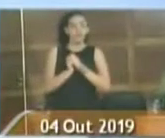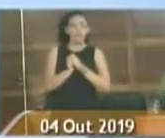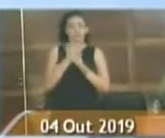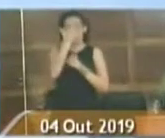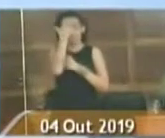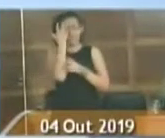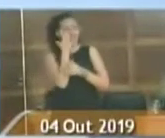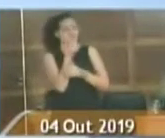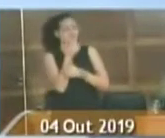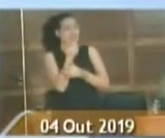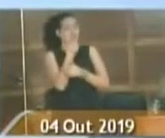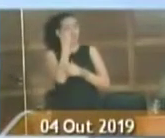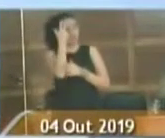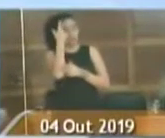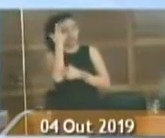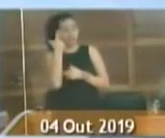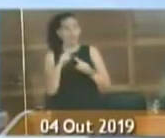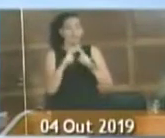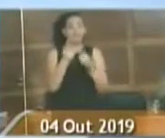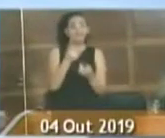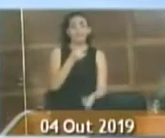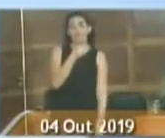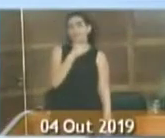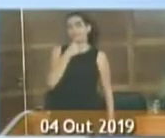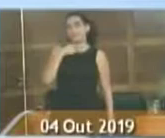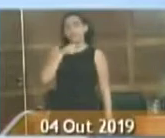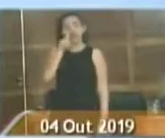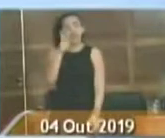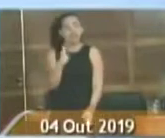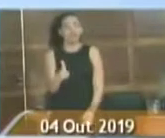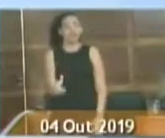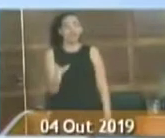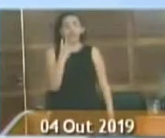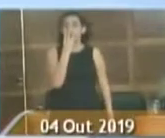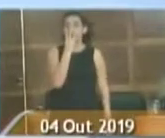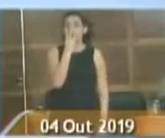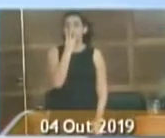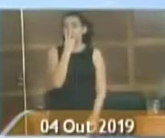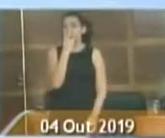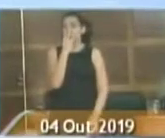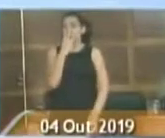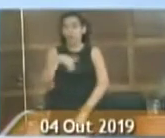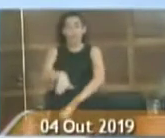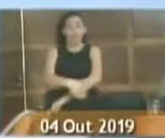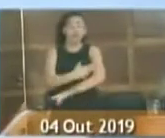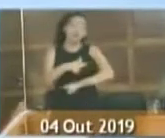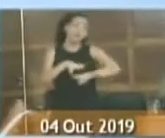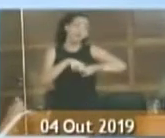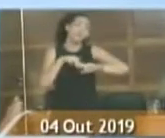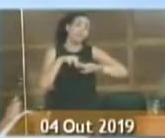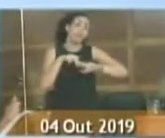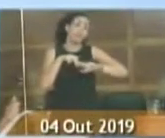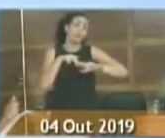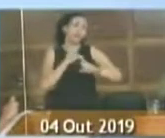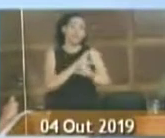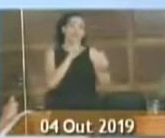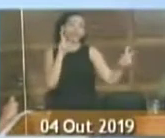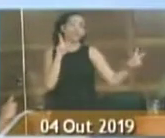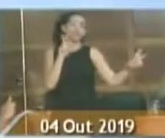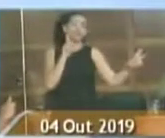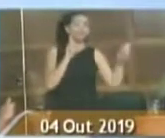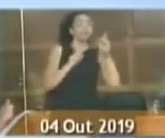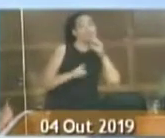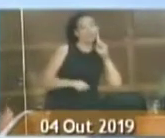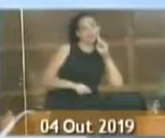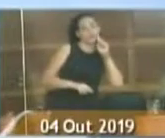da missão. Só que lá, infelizmente, não existe cães de rua por um motivo totalmente diferente dos Estados Unidos. Porque